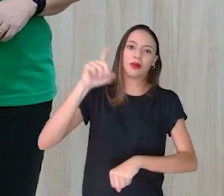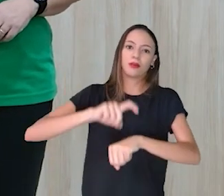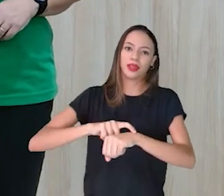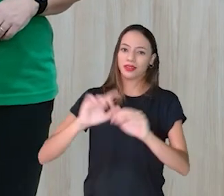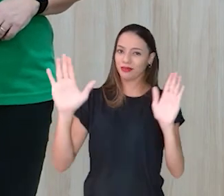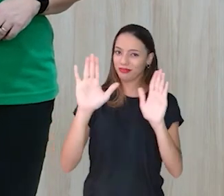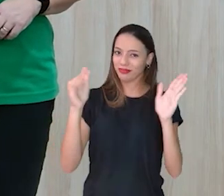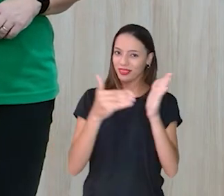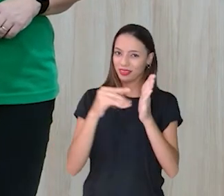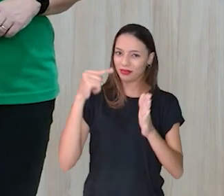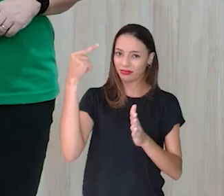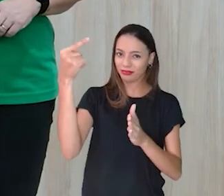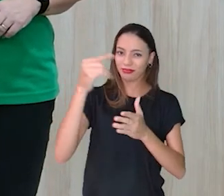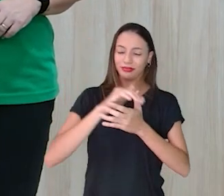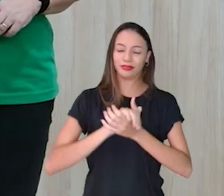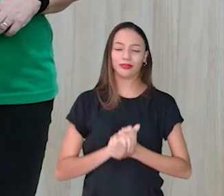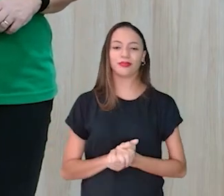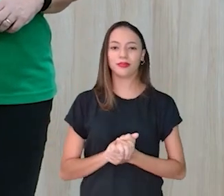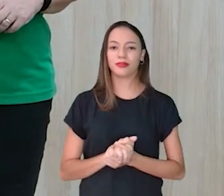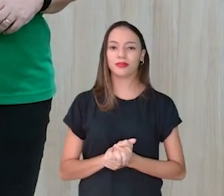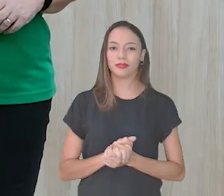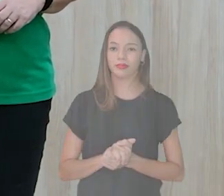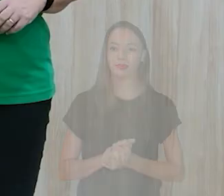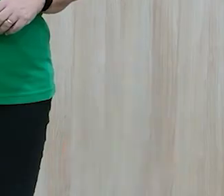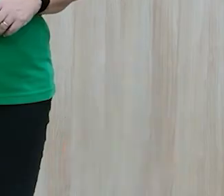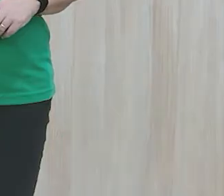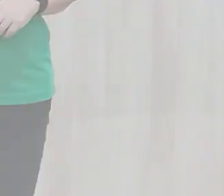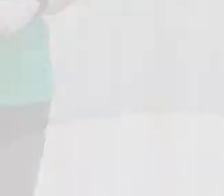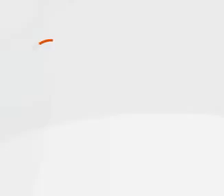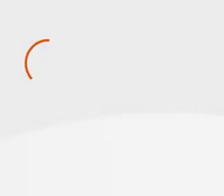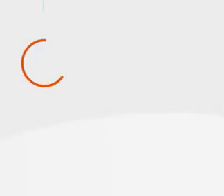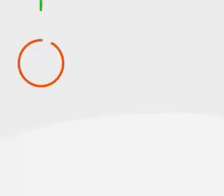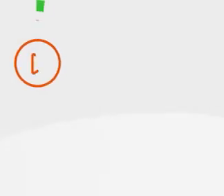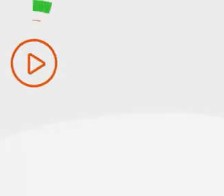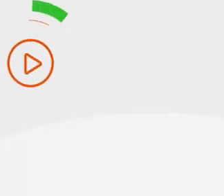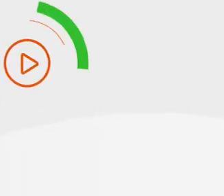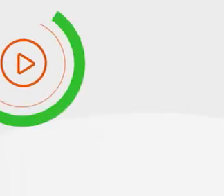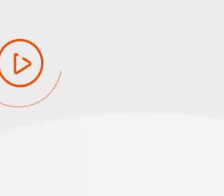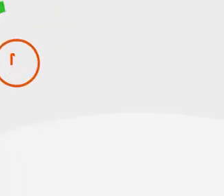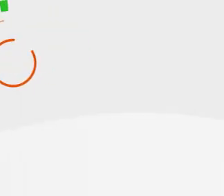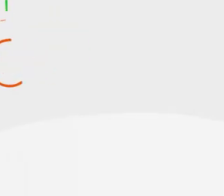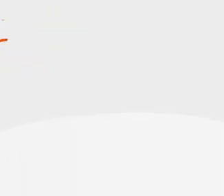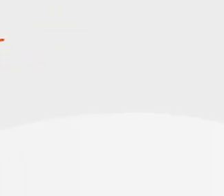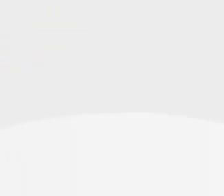Até lá!